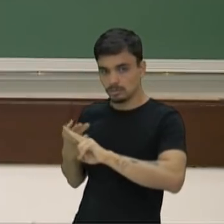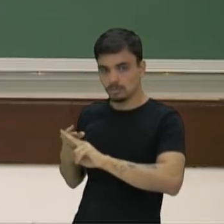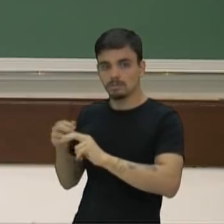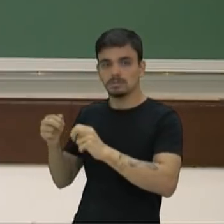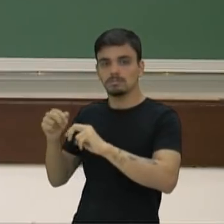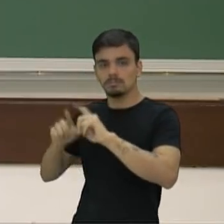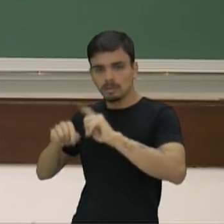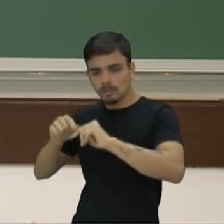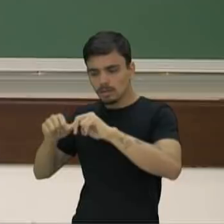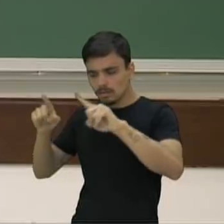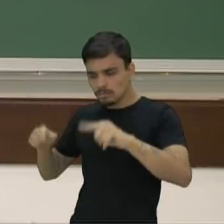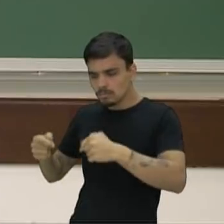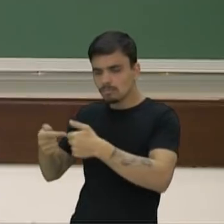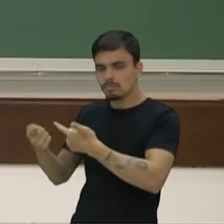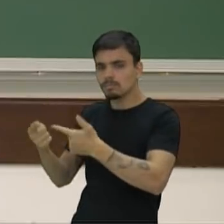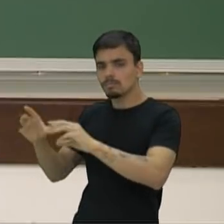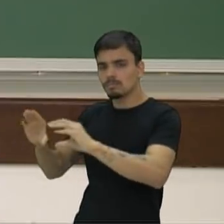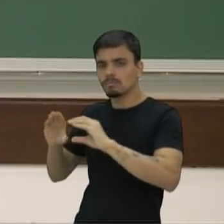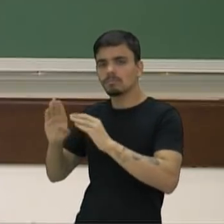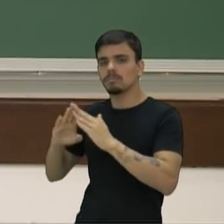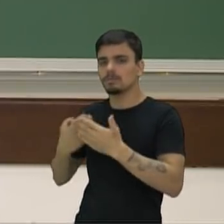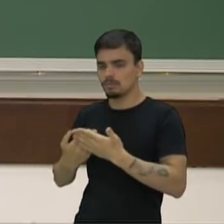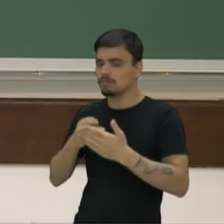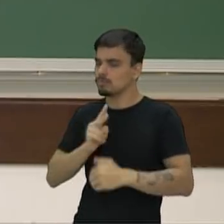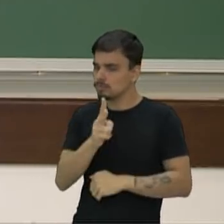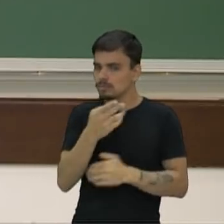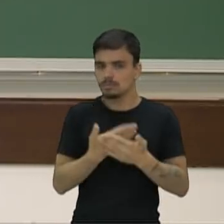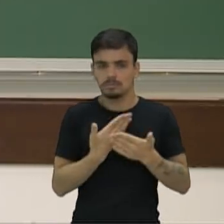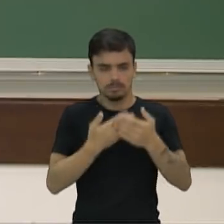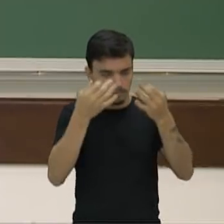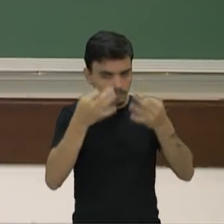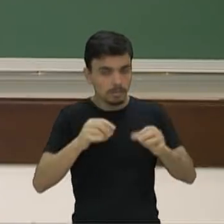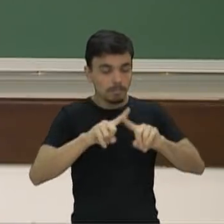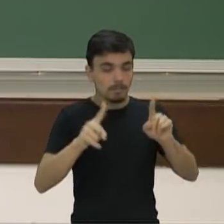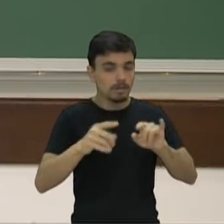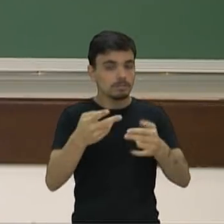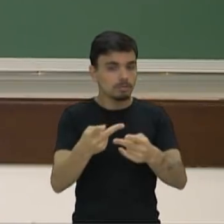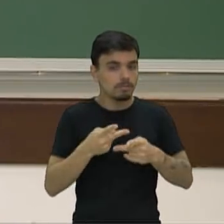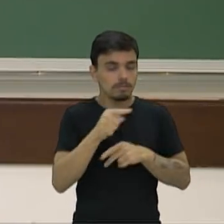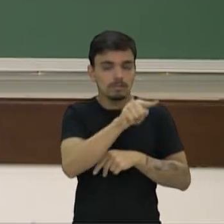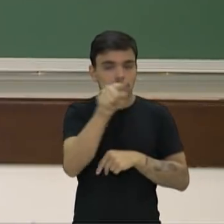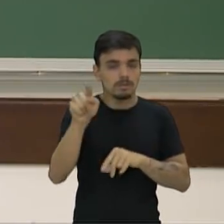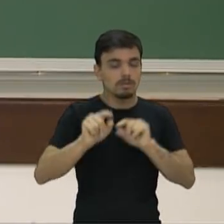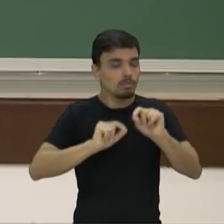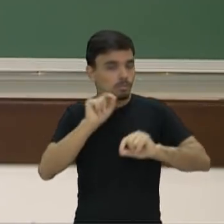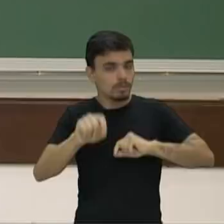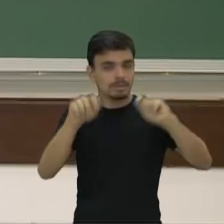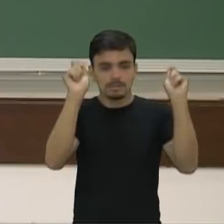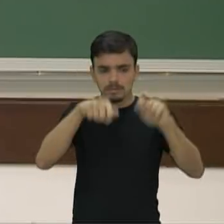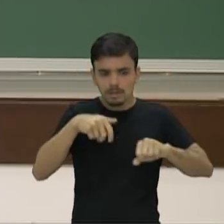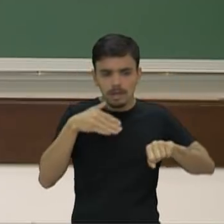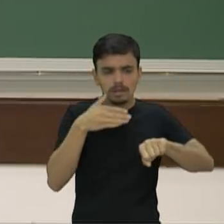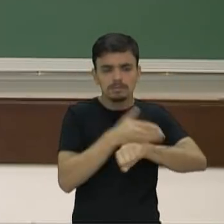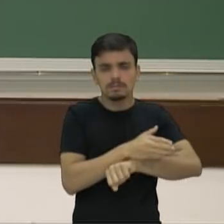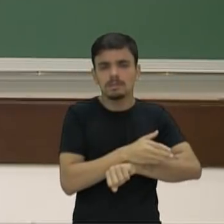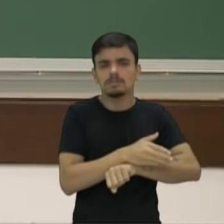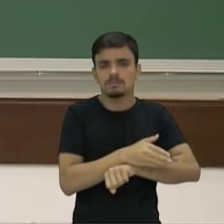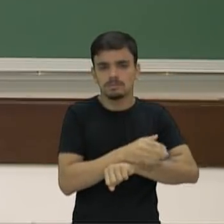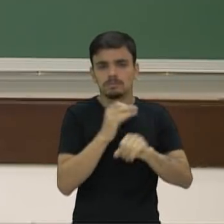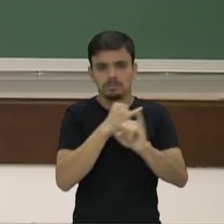Poxa, legal, continue aí, está estudando, bacana. Mas vou deixar um convite para você, se você pode, se tem